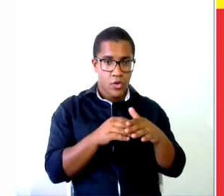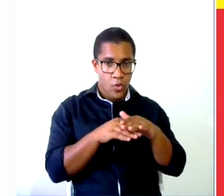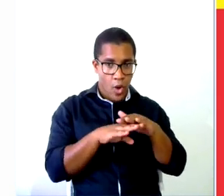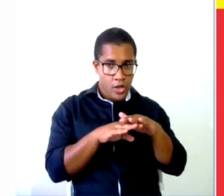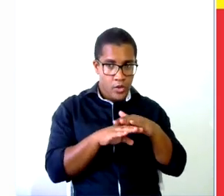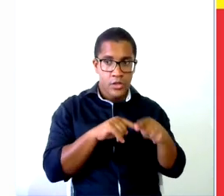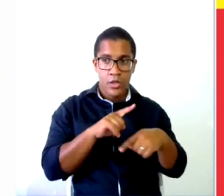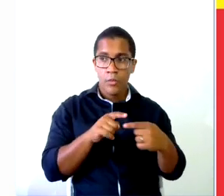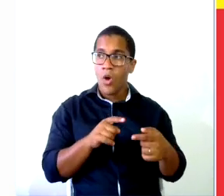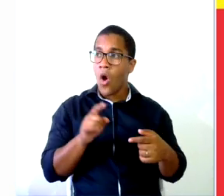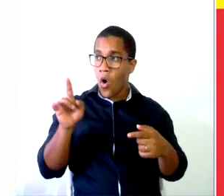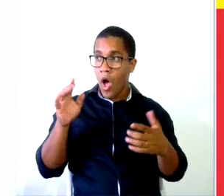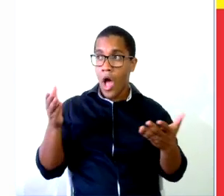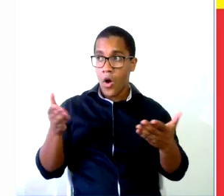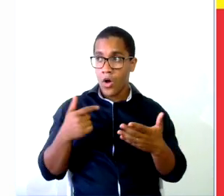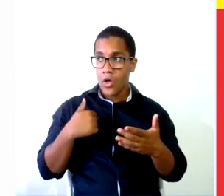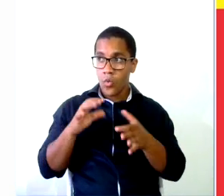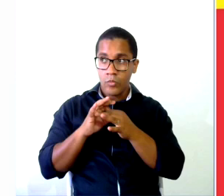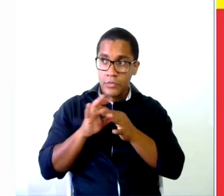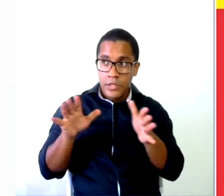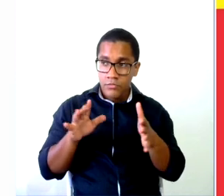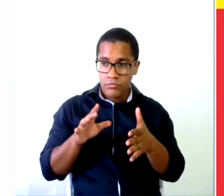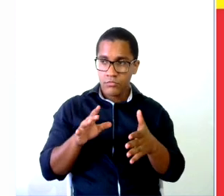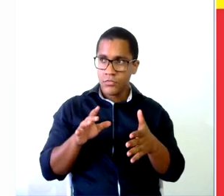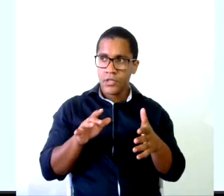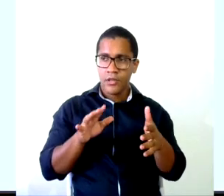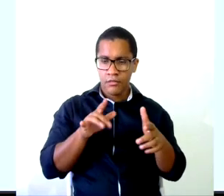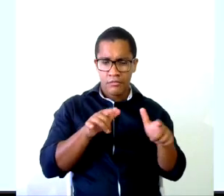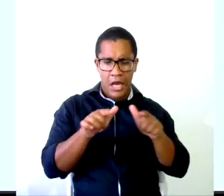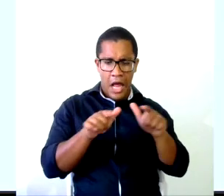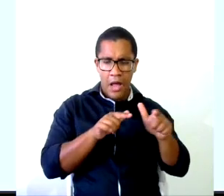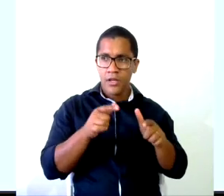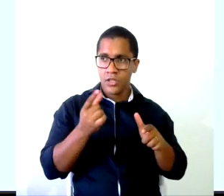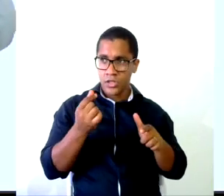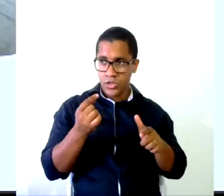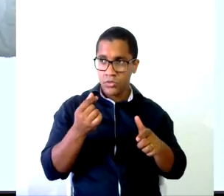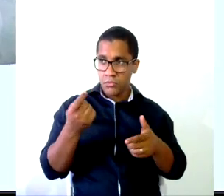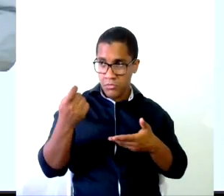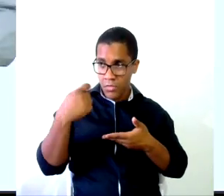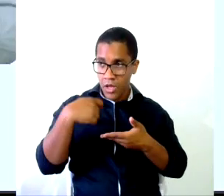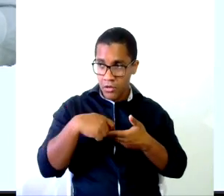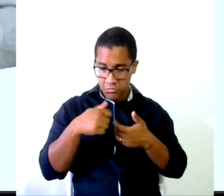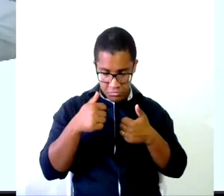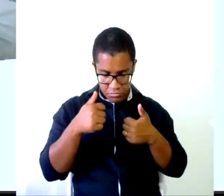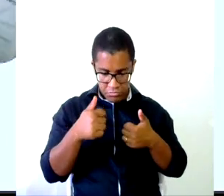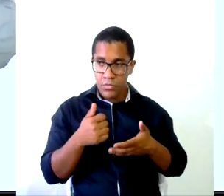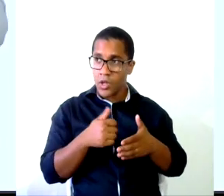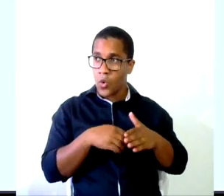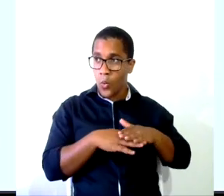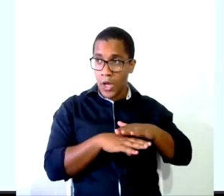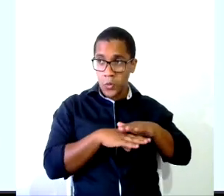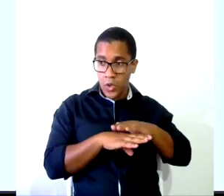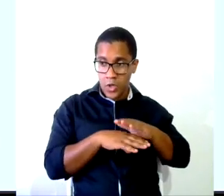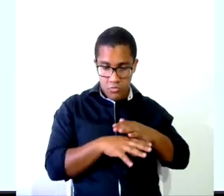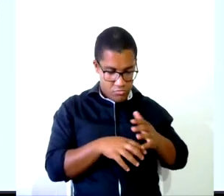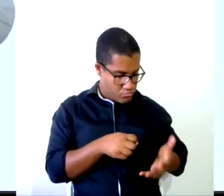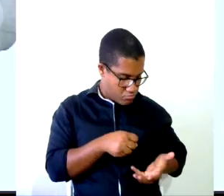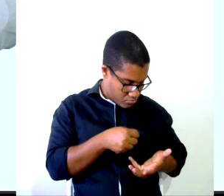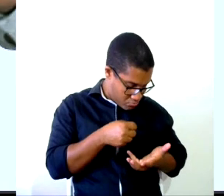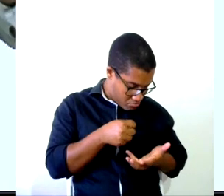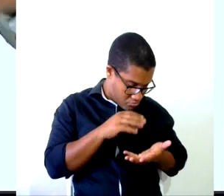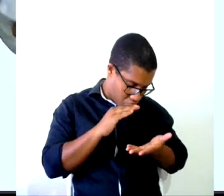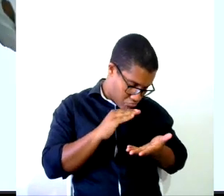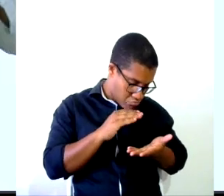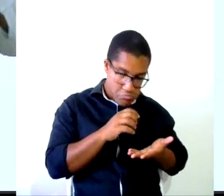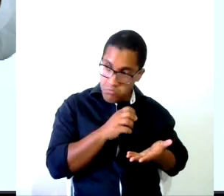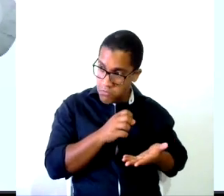né, no período do principado, né? Então o cara trabalhava, recebia o pecúlio, né? Então, mas isso